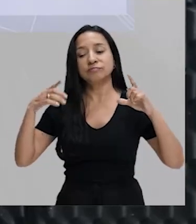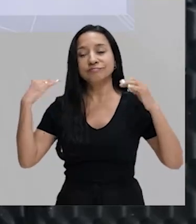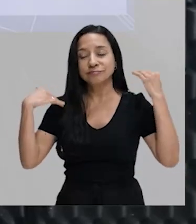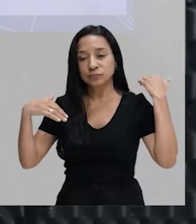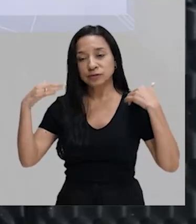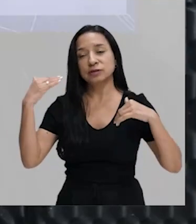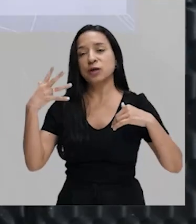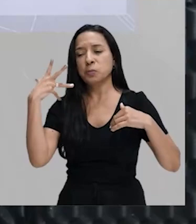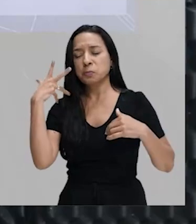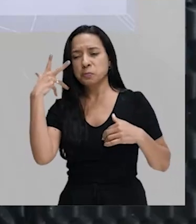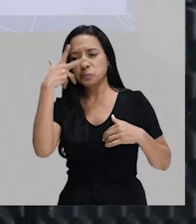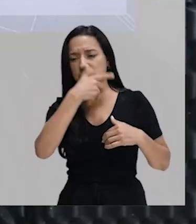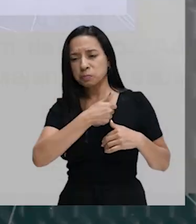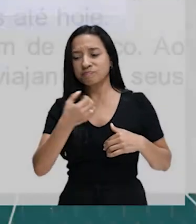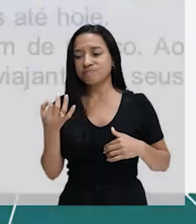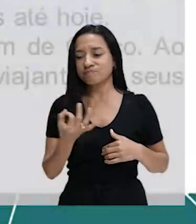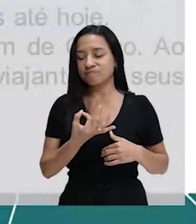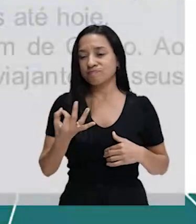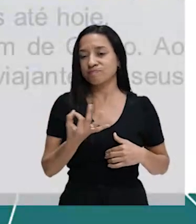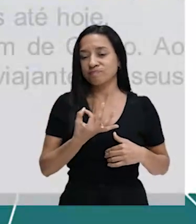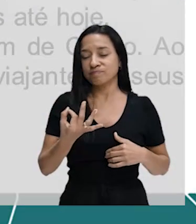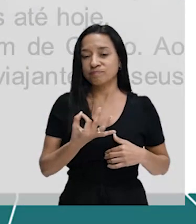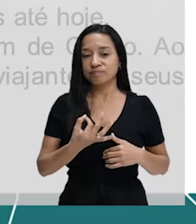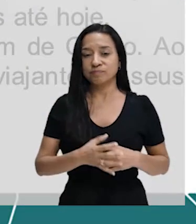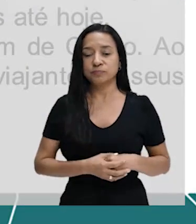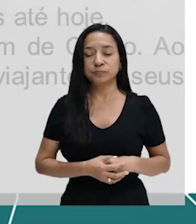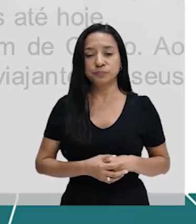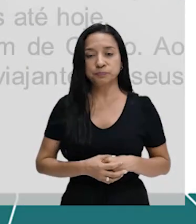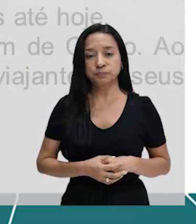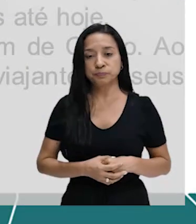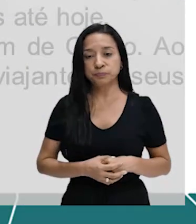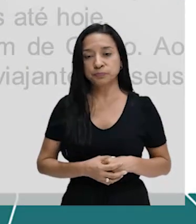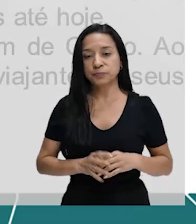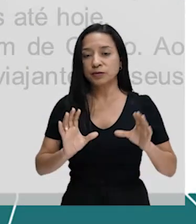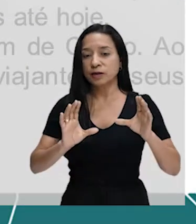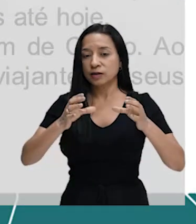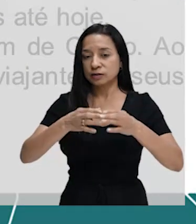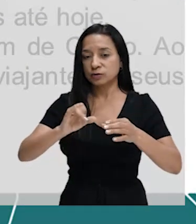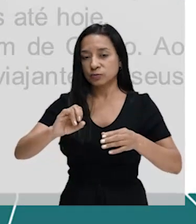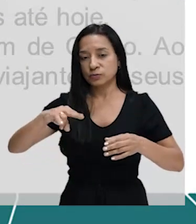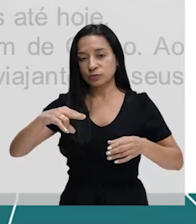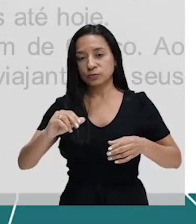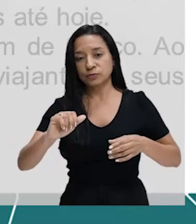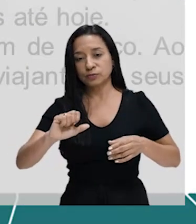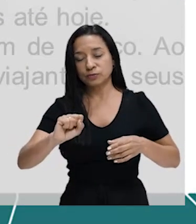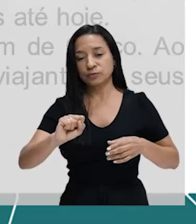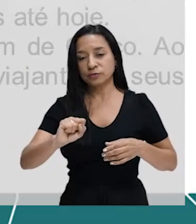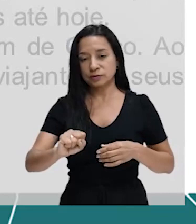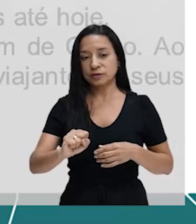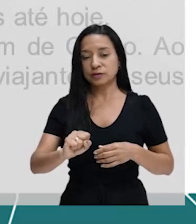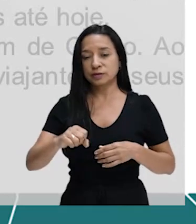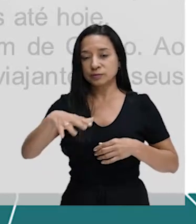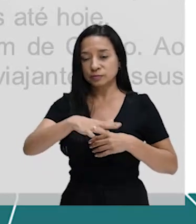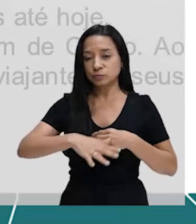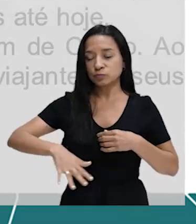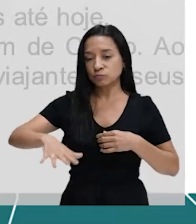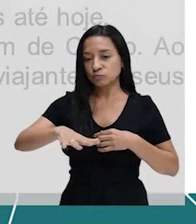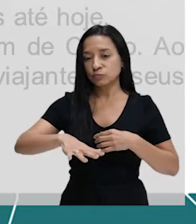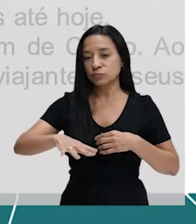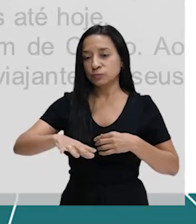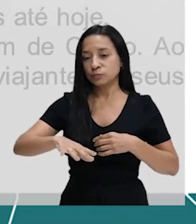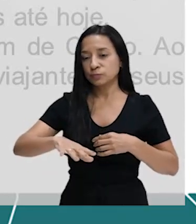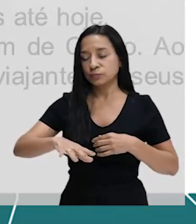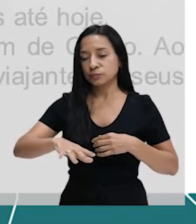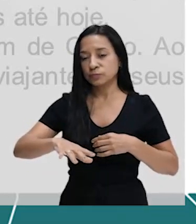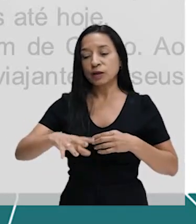muito bonitas mesmo. A tribo dos Incas instalou-se no século IX em Cusco, numa região cheia de aldeias